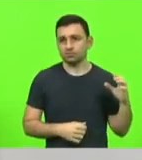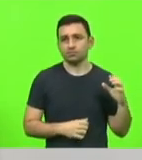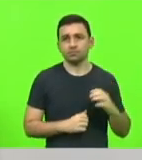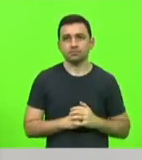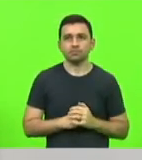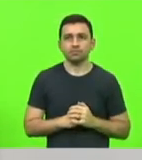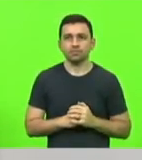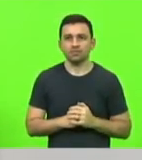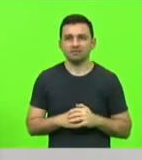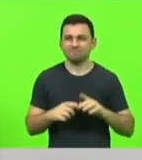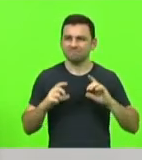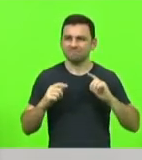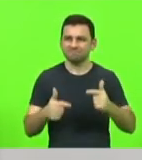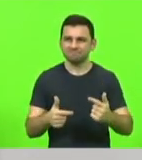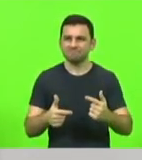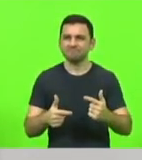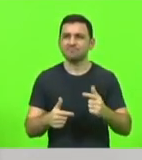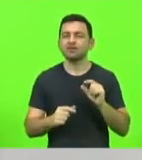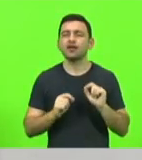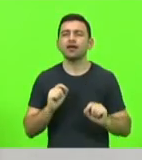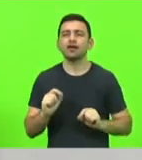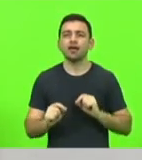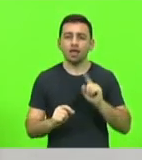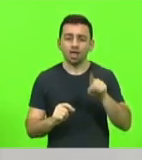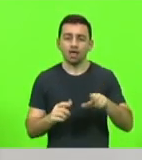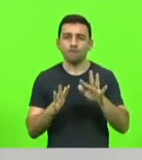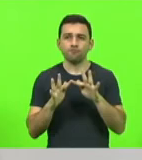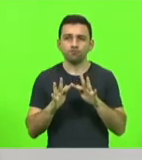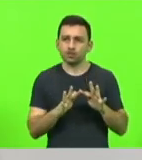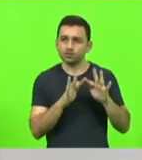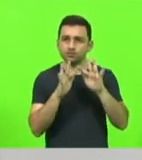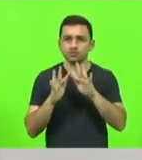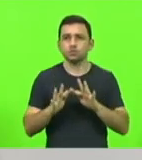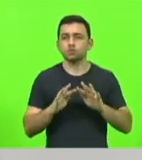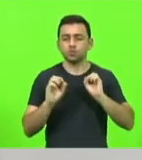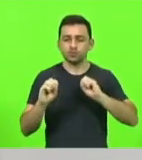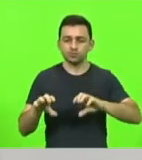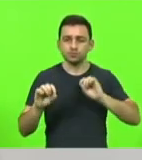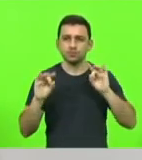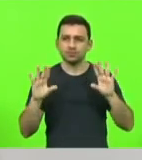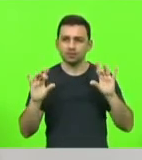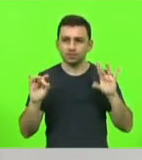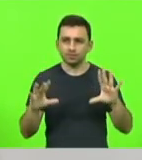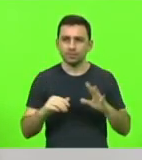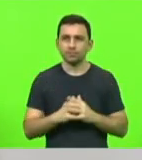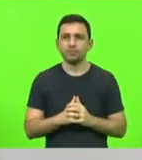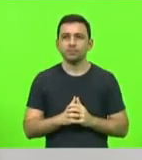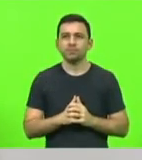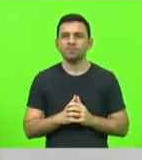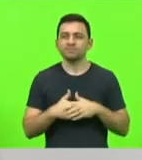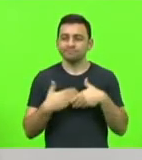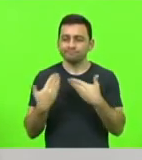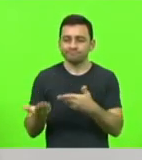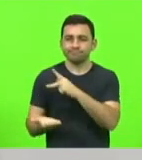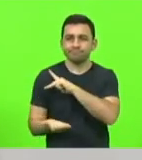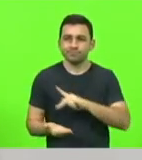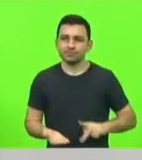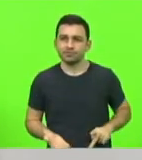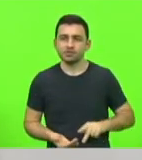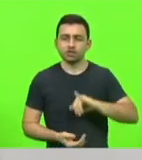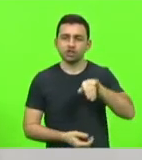tendo à frente a Fundação Catarinense de Educação Especial, com a nossa presidente, a